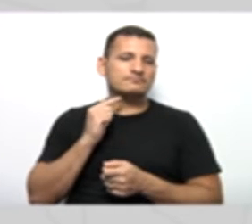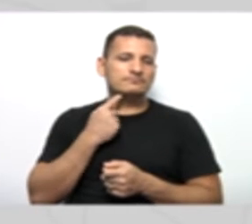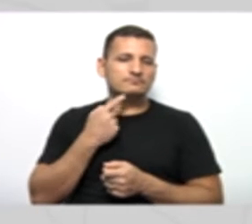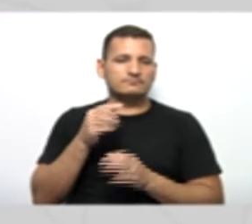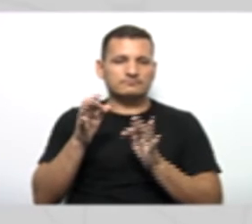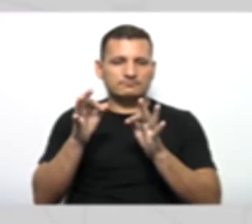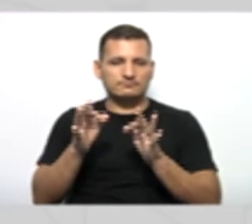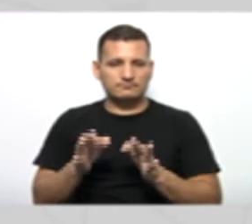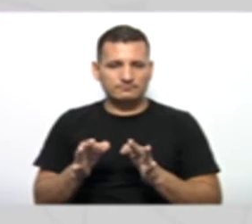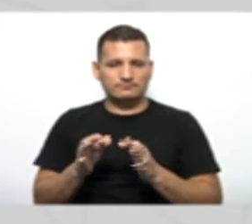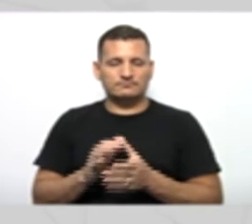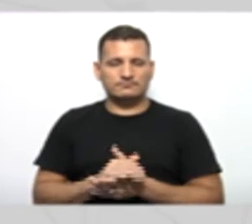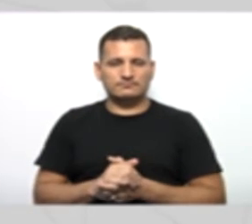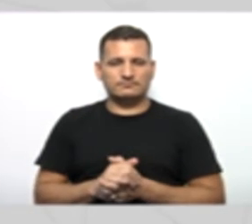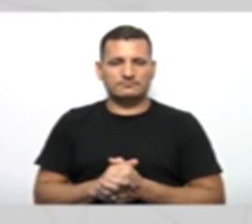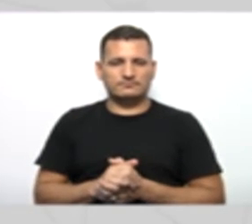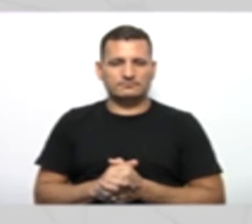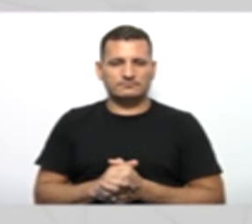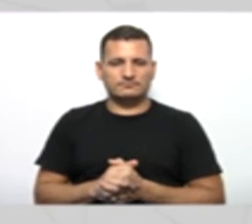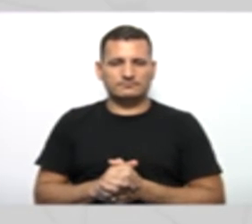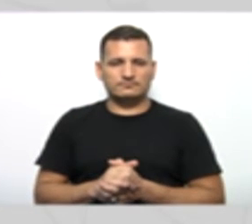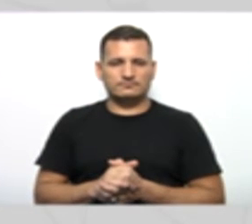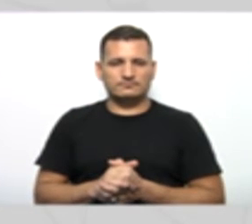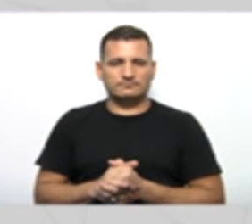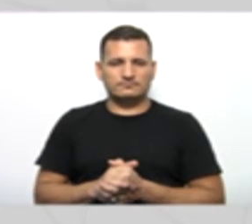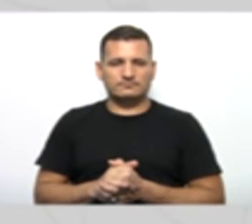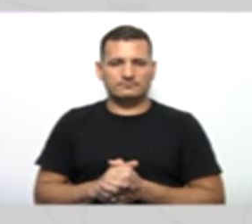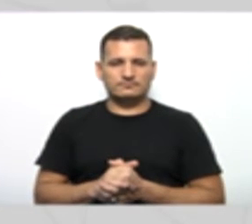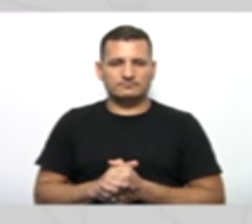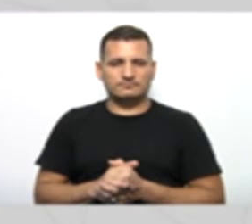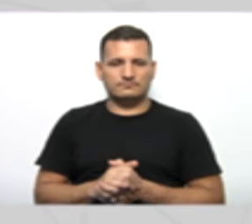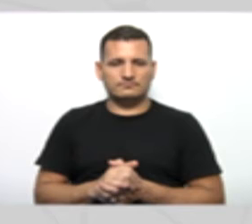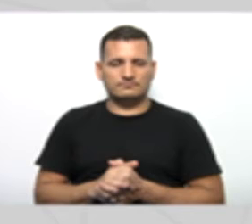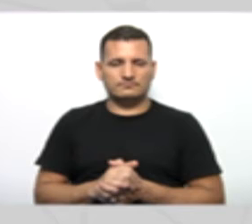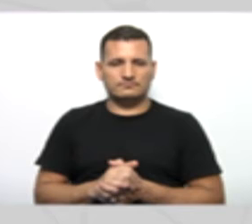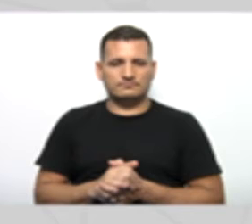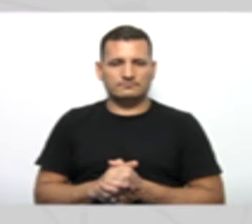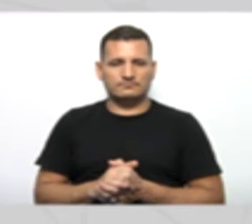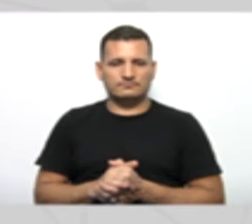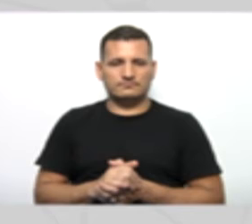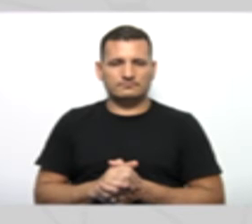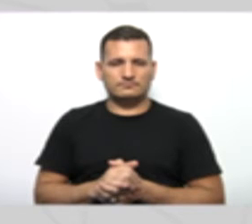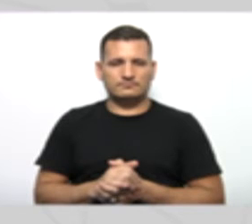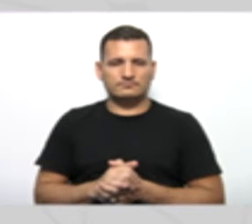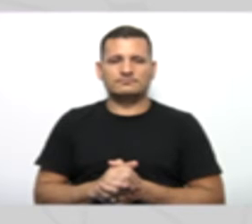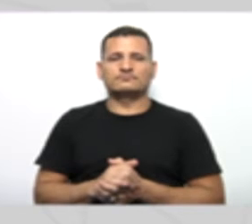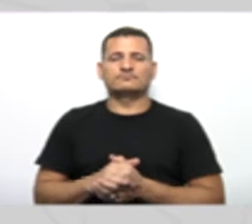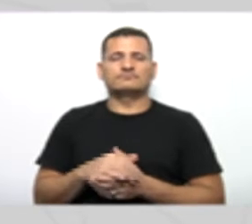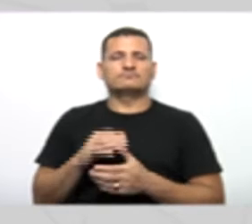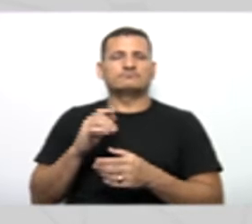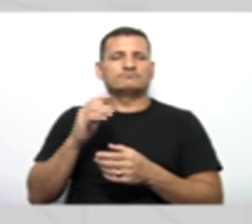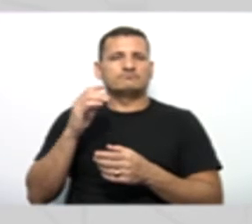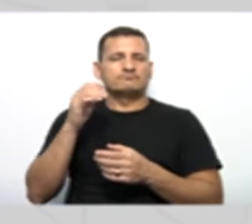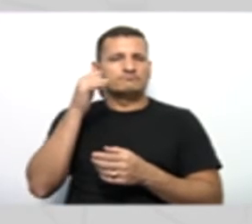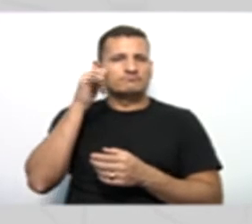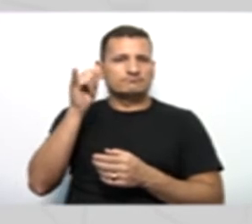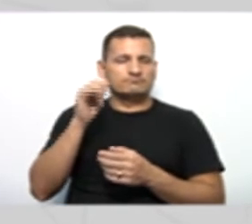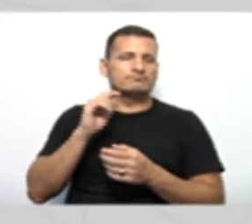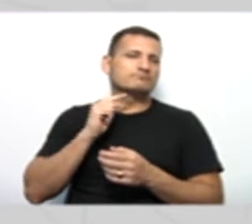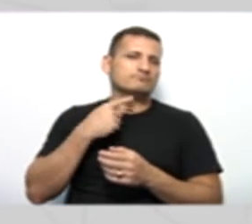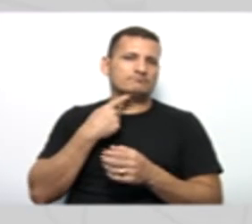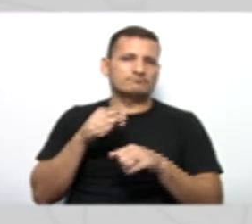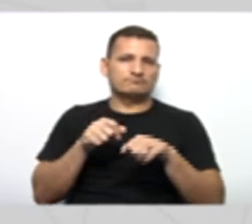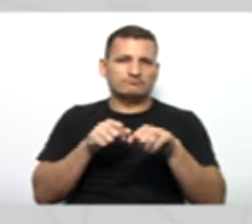correto. É a primeira abordagem, ela tenta impedir que o poluente possa chegar ao meio ambiente.